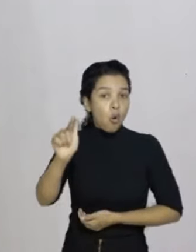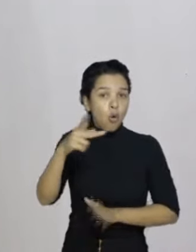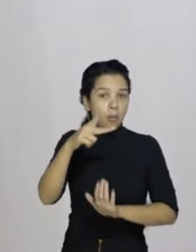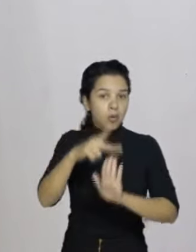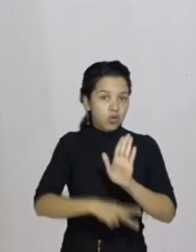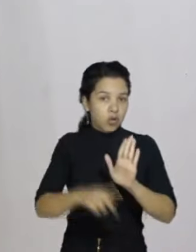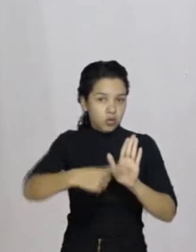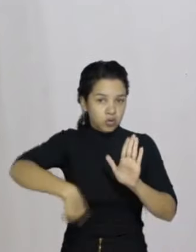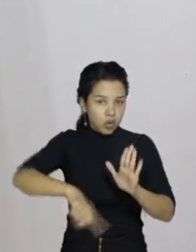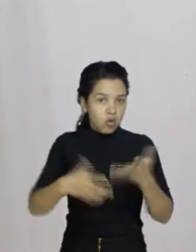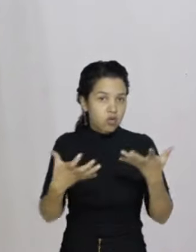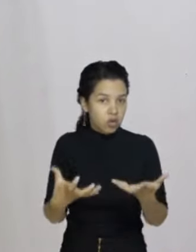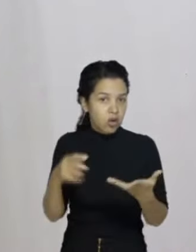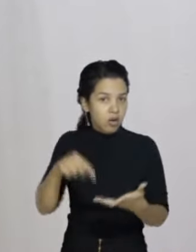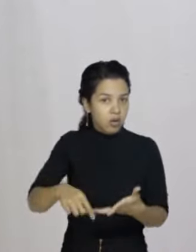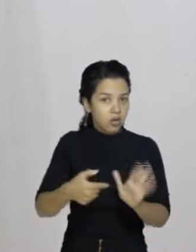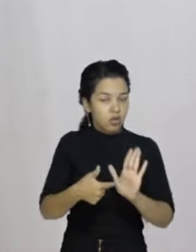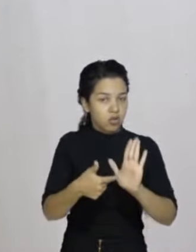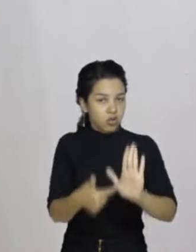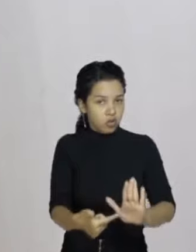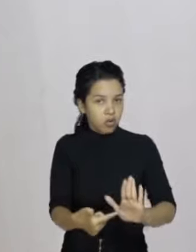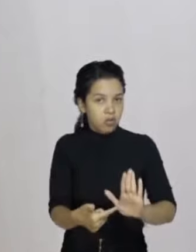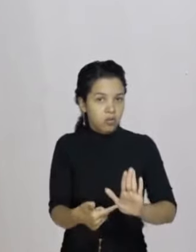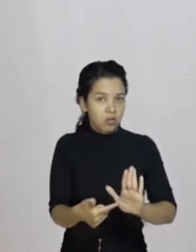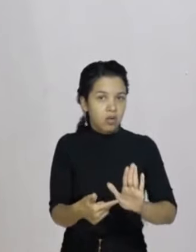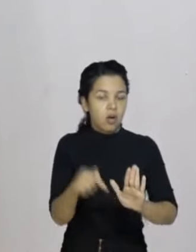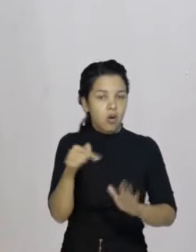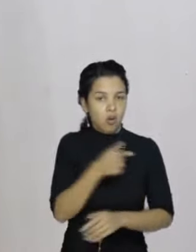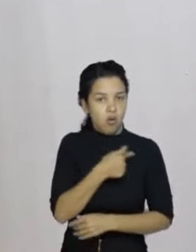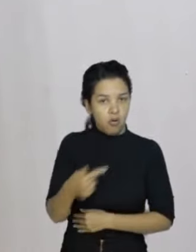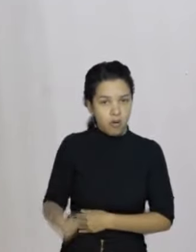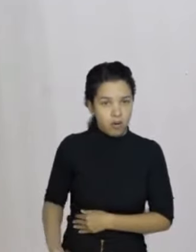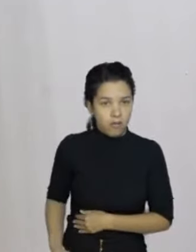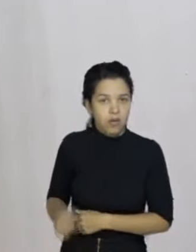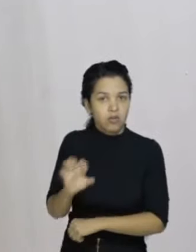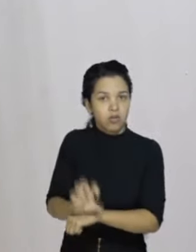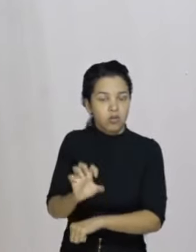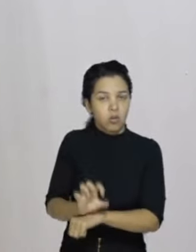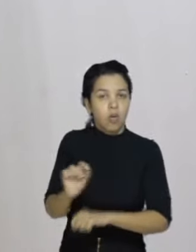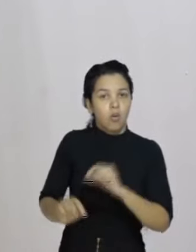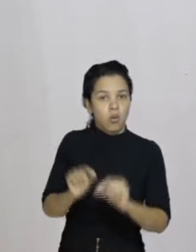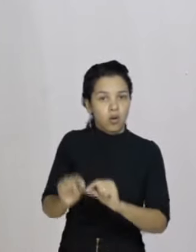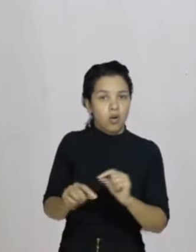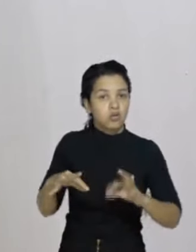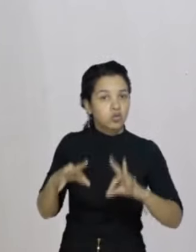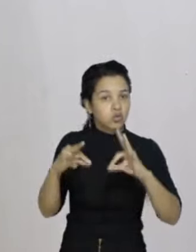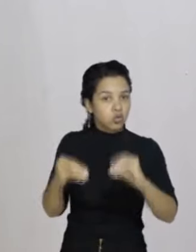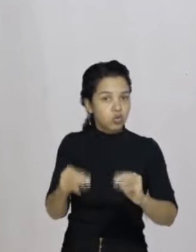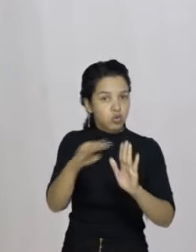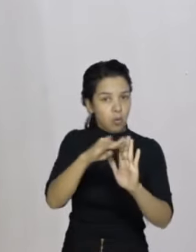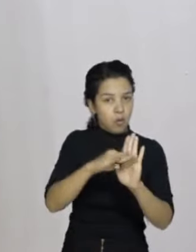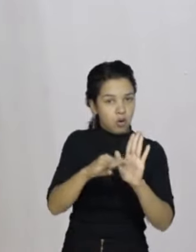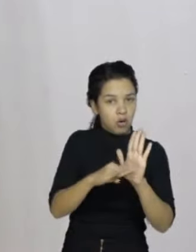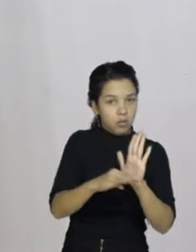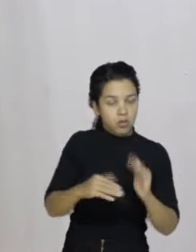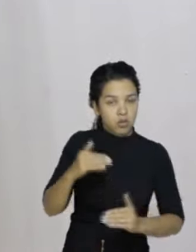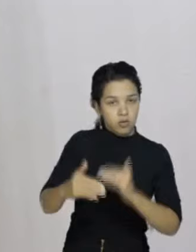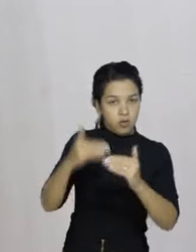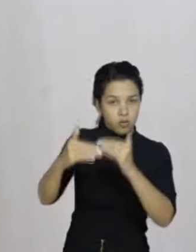como indicação como auxílio ao governo estadual todos os programas de desenvolvimento Regional